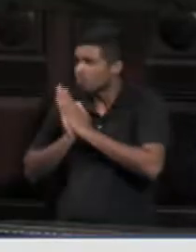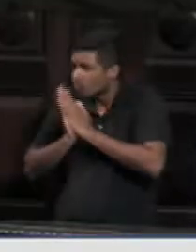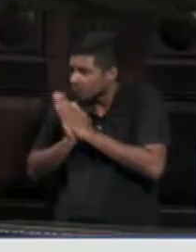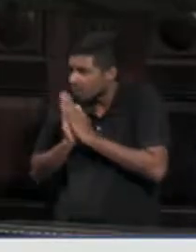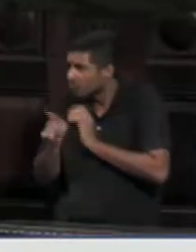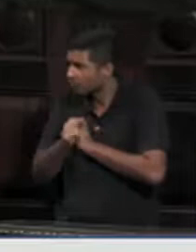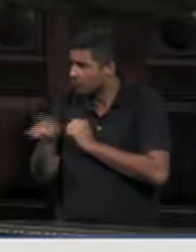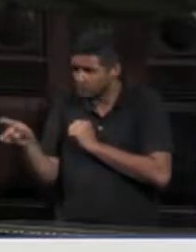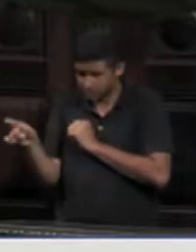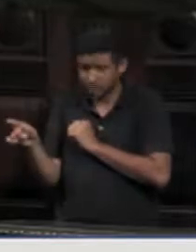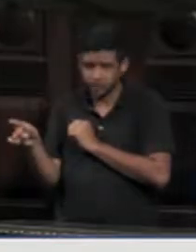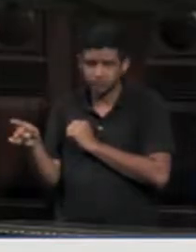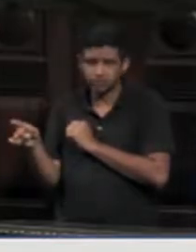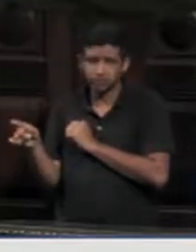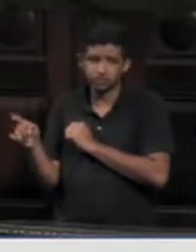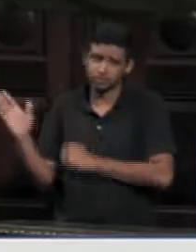parecer,